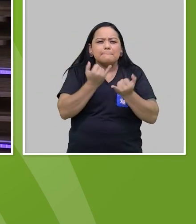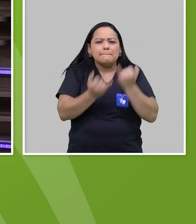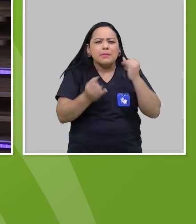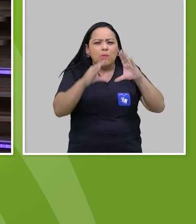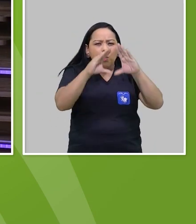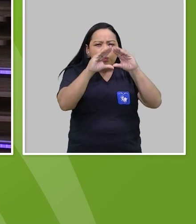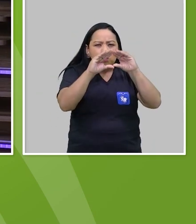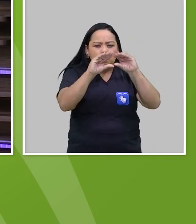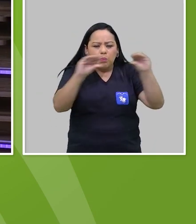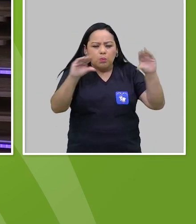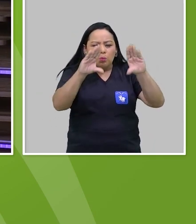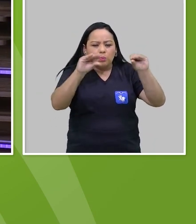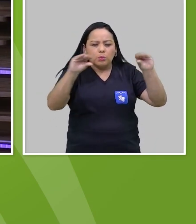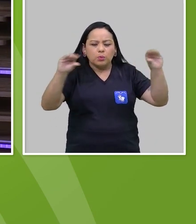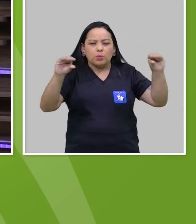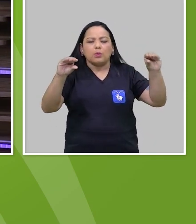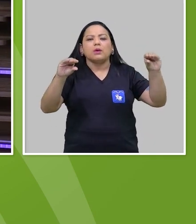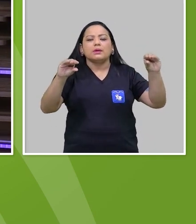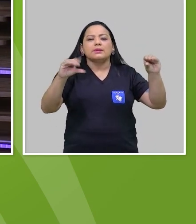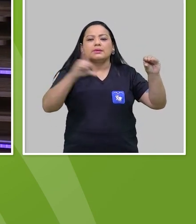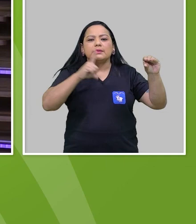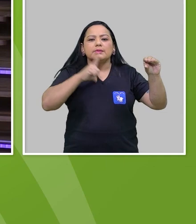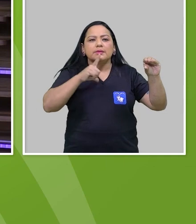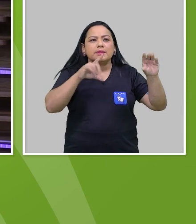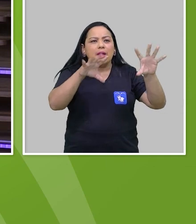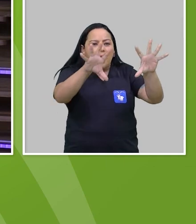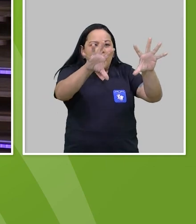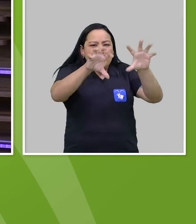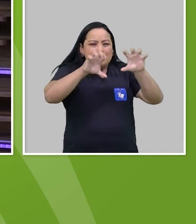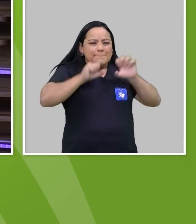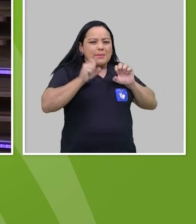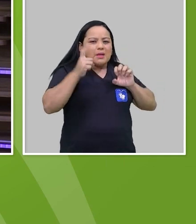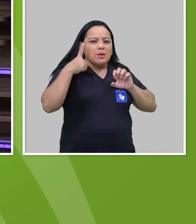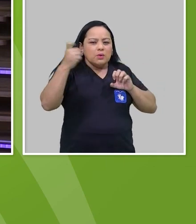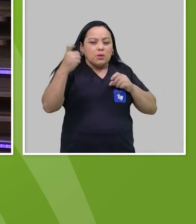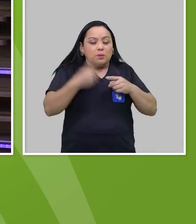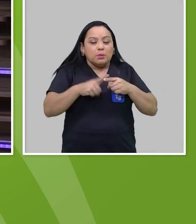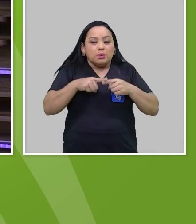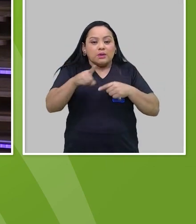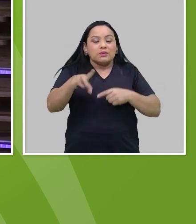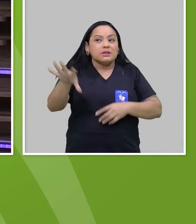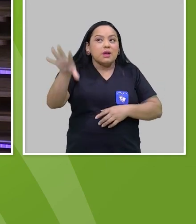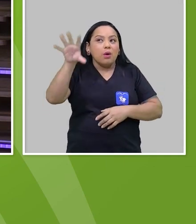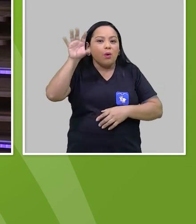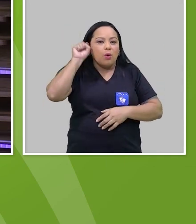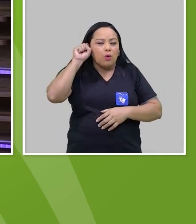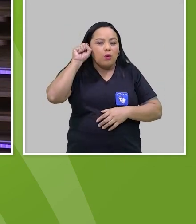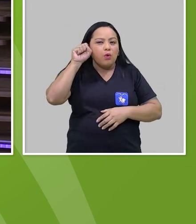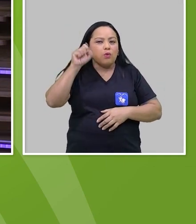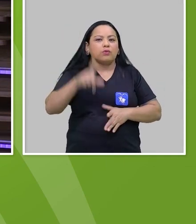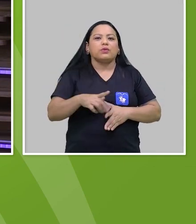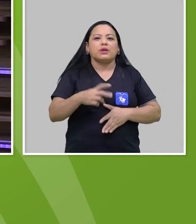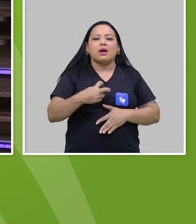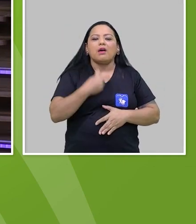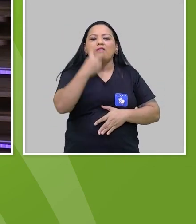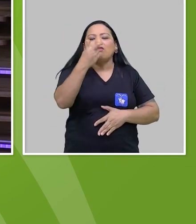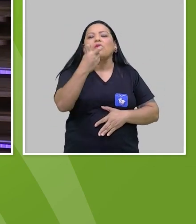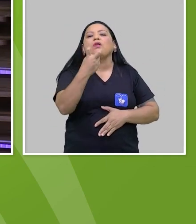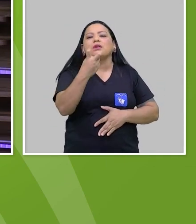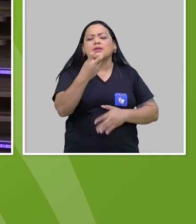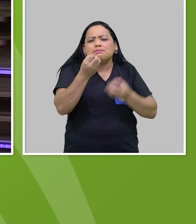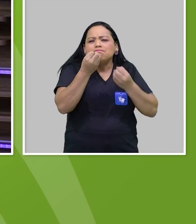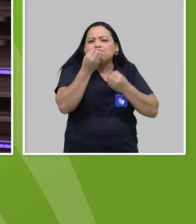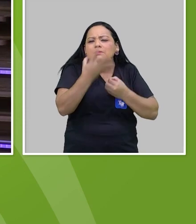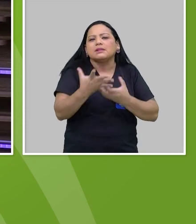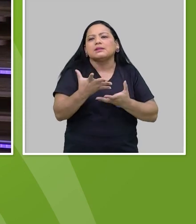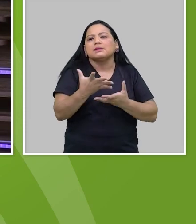Nesse caso, essas esponjas, elas absorvem o som. Por isso que você ouve aí a minha voz mais limpa, vamos dizer